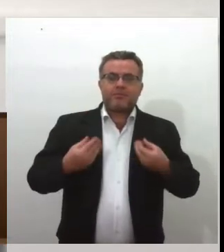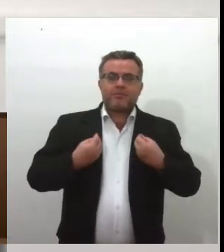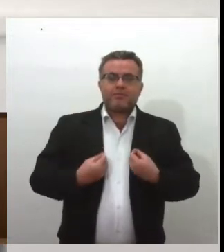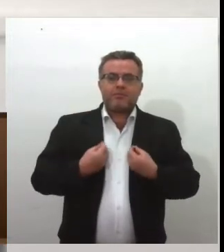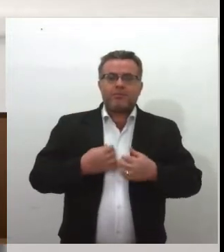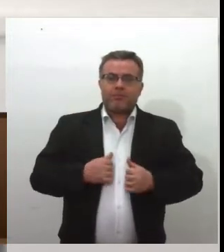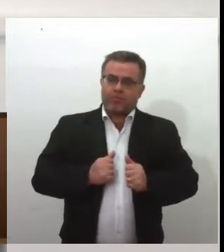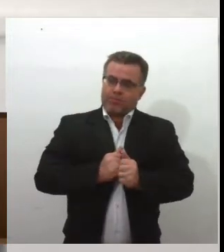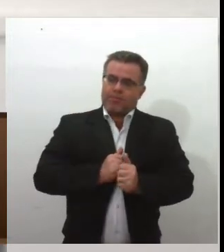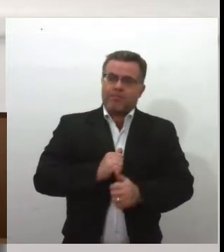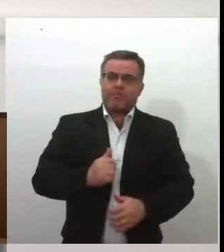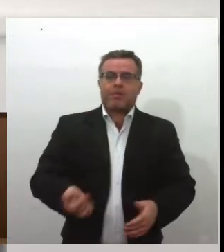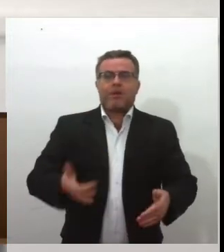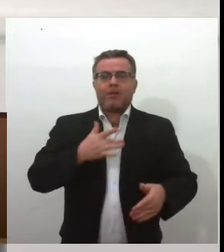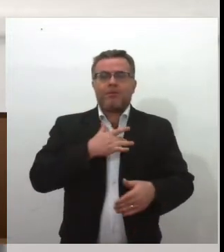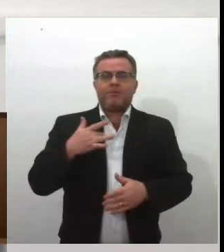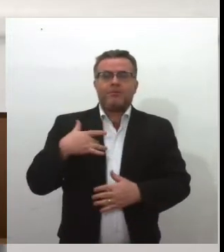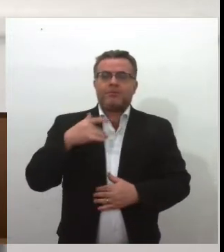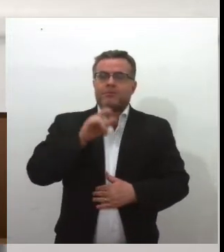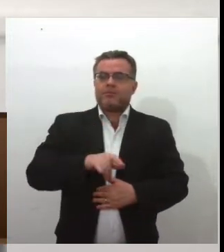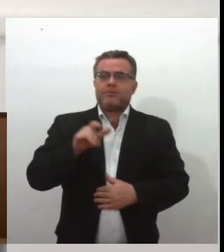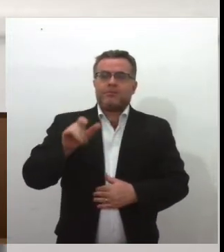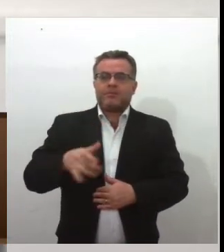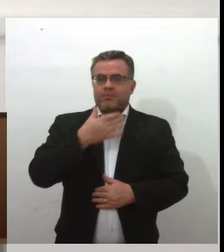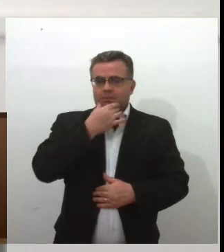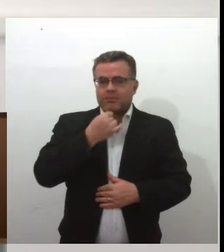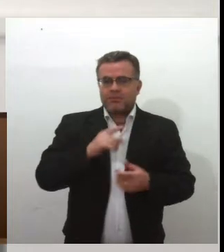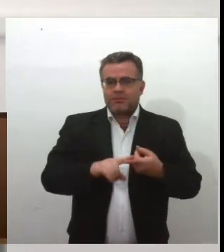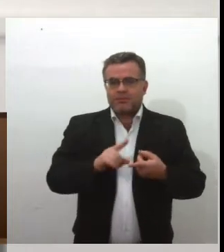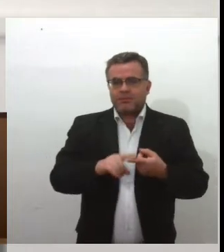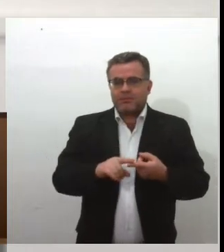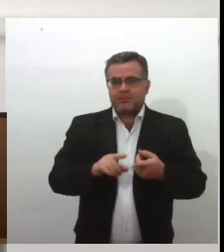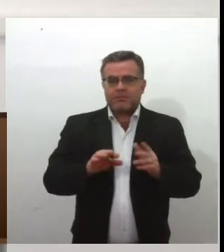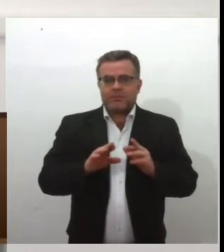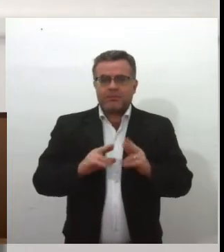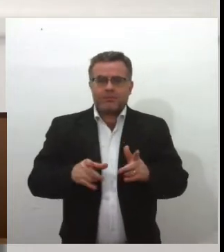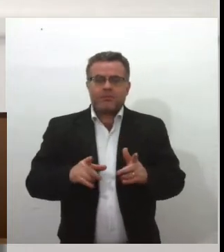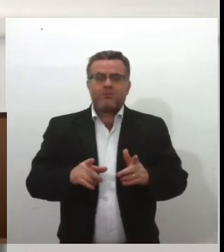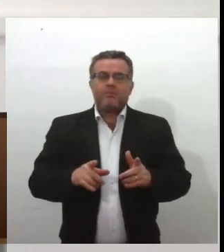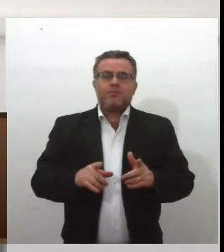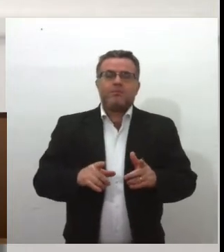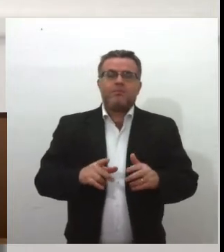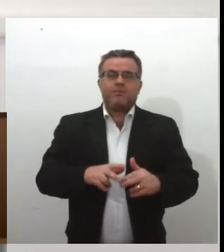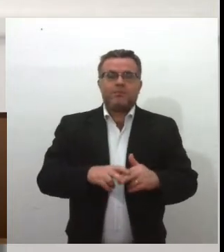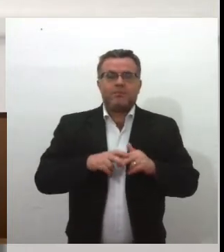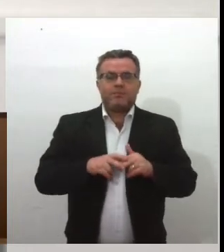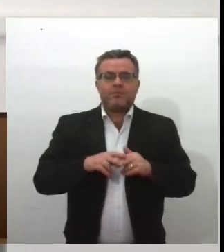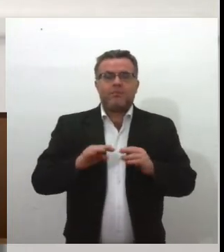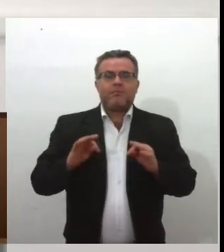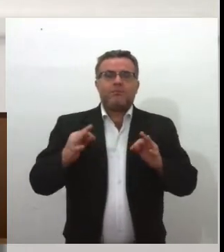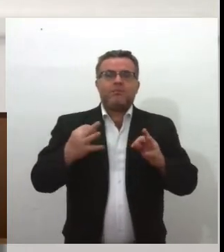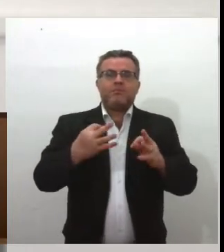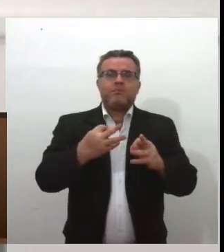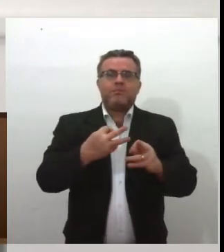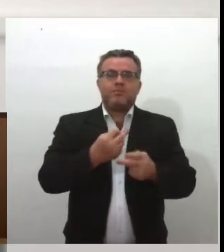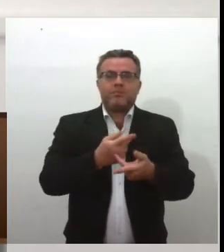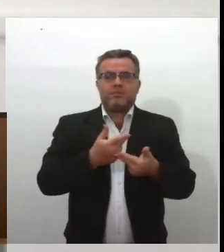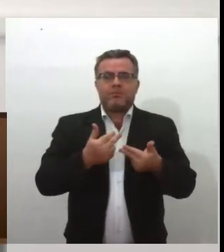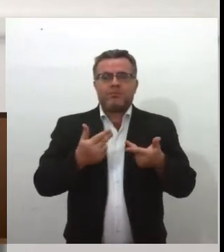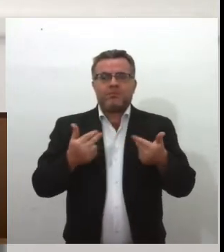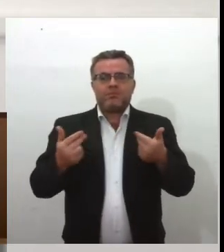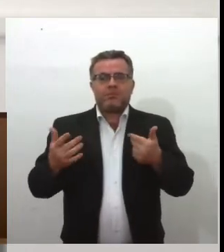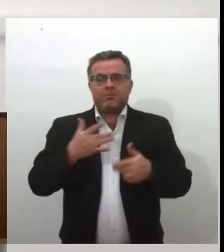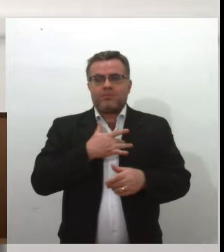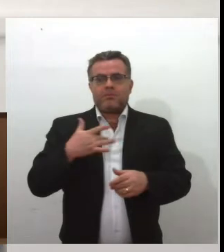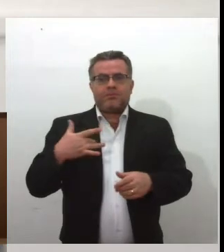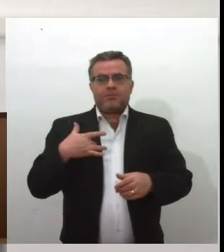saúde do homem no Estado, fui referência técnica. Então, toda essa questão da saúde